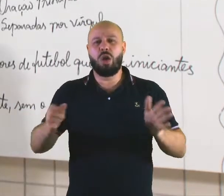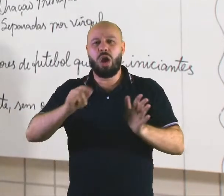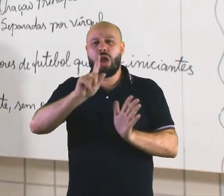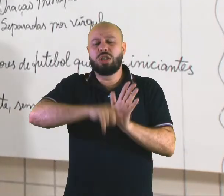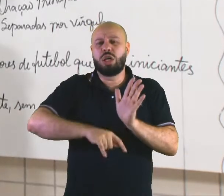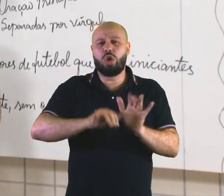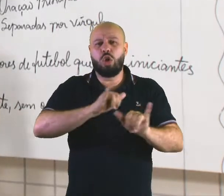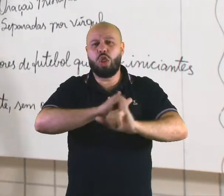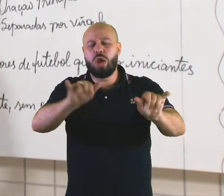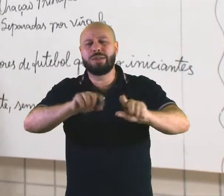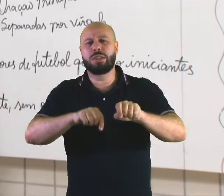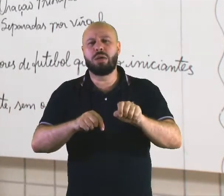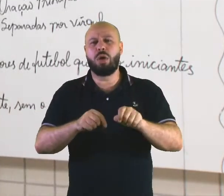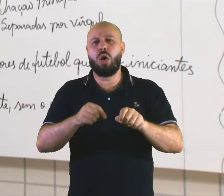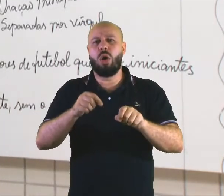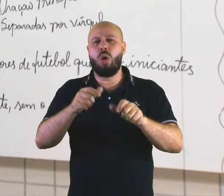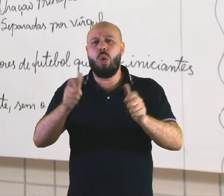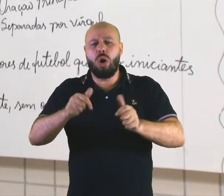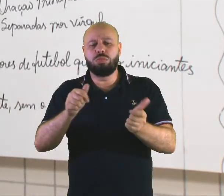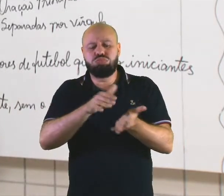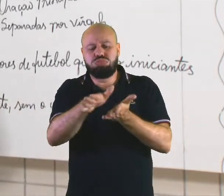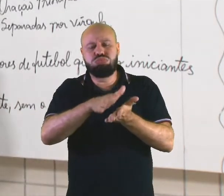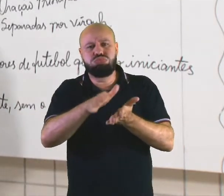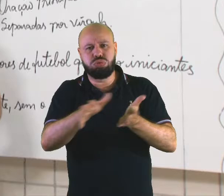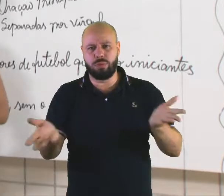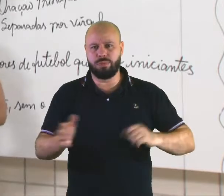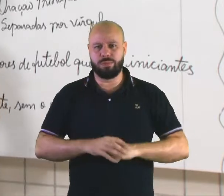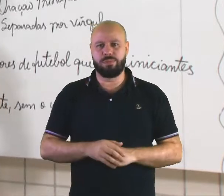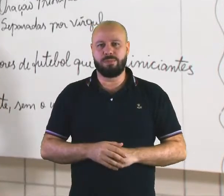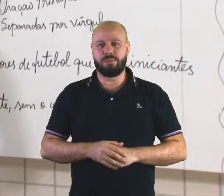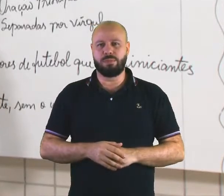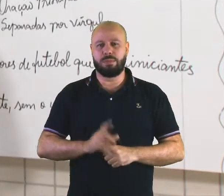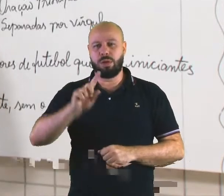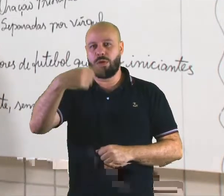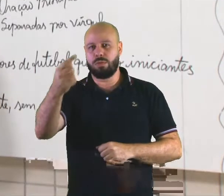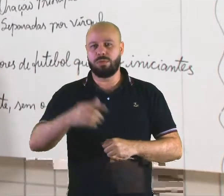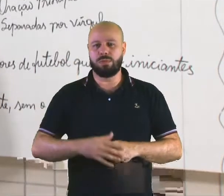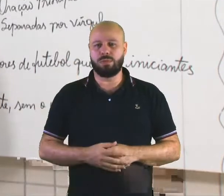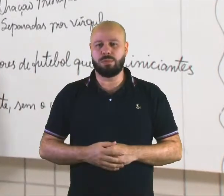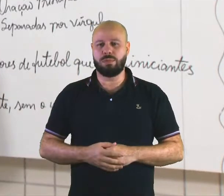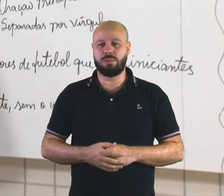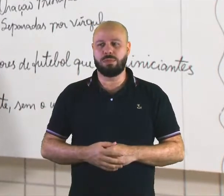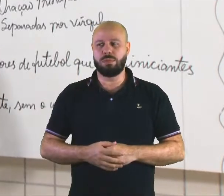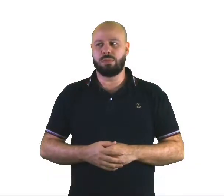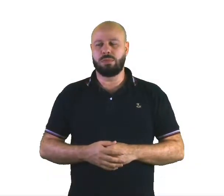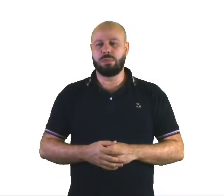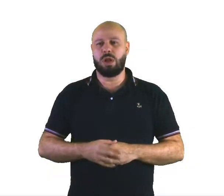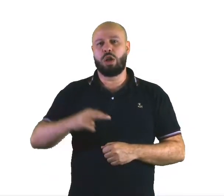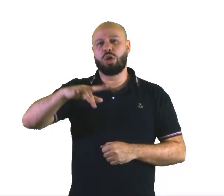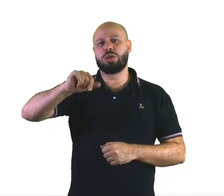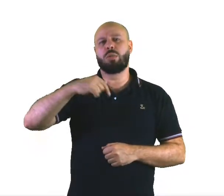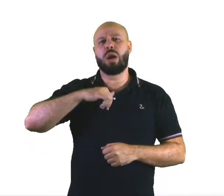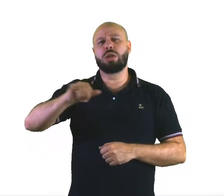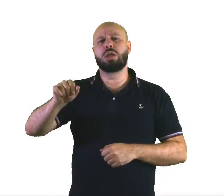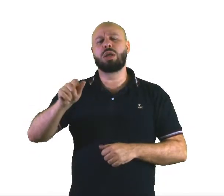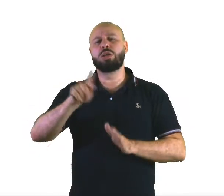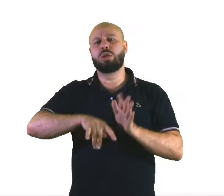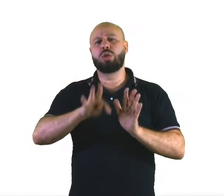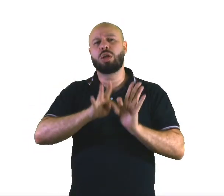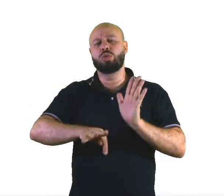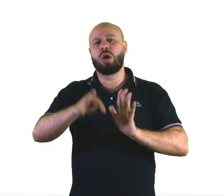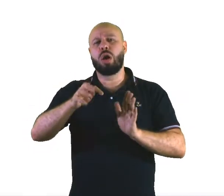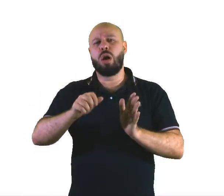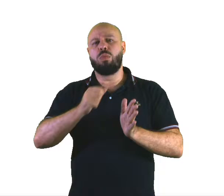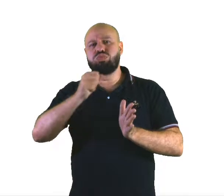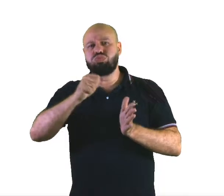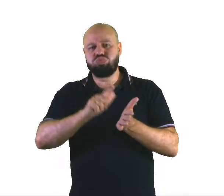ela é vinculada, tá? Próximo slide. Então o que é a notícia? É um gênero textual,